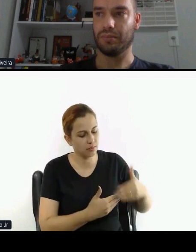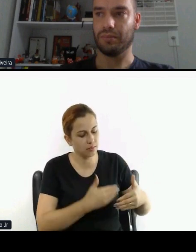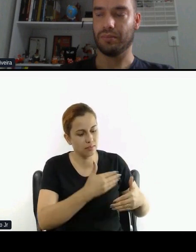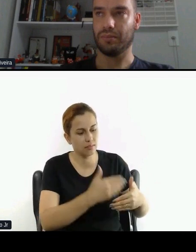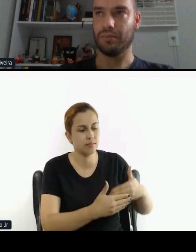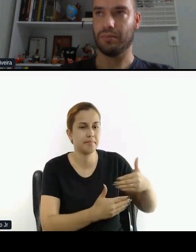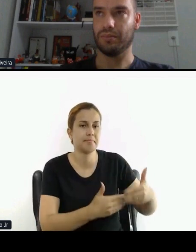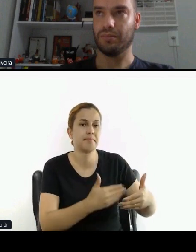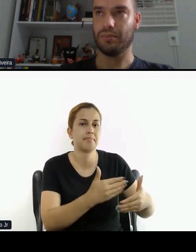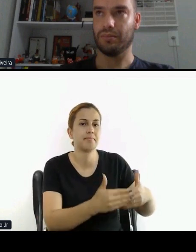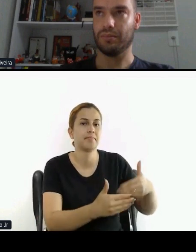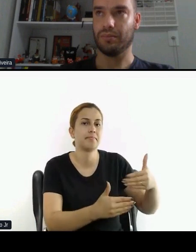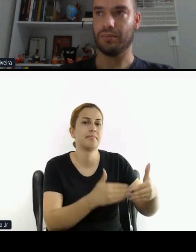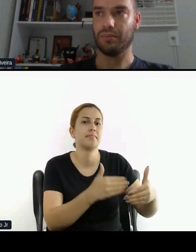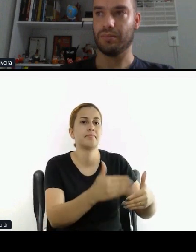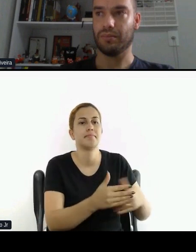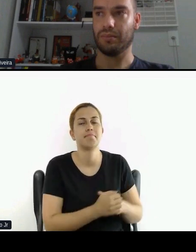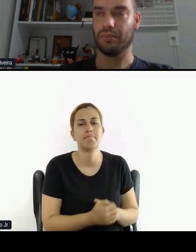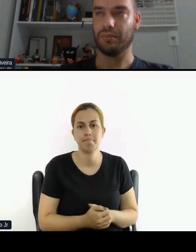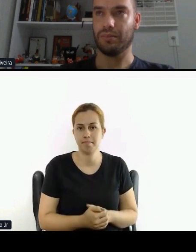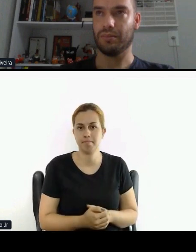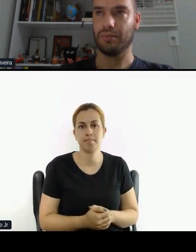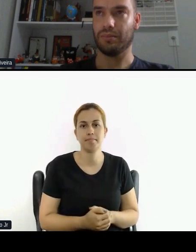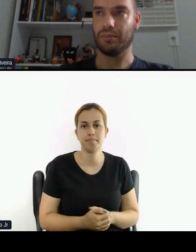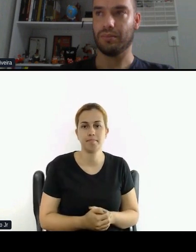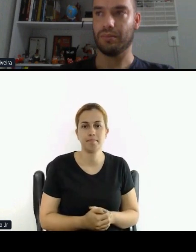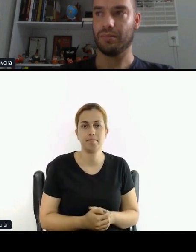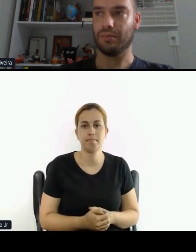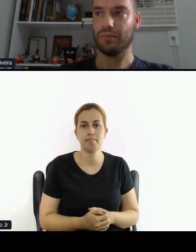né? Ou seja, a